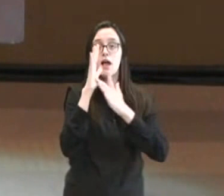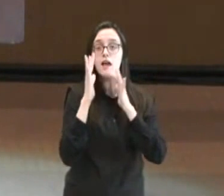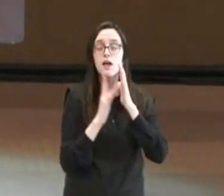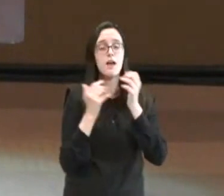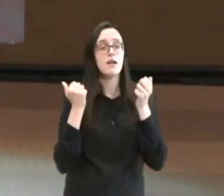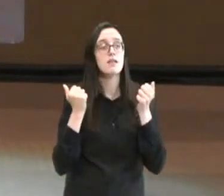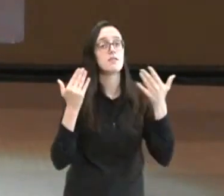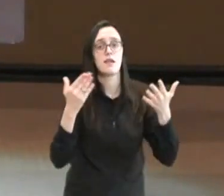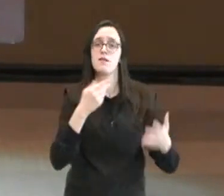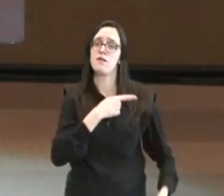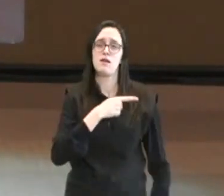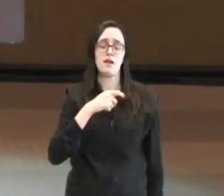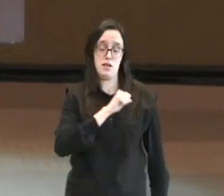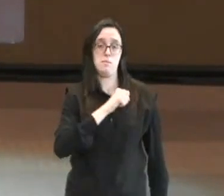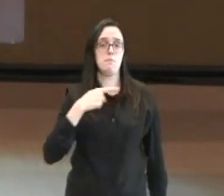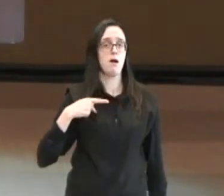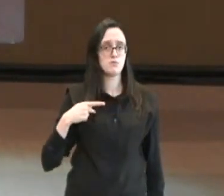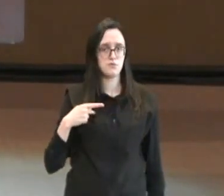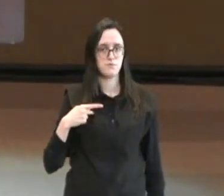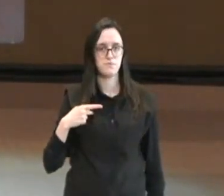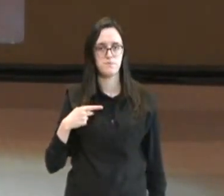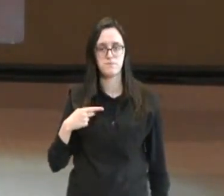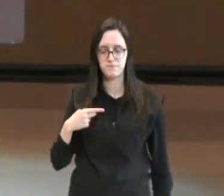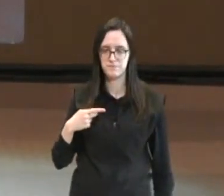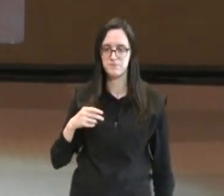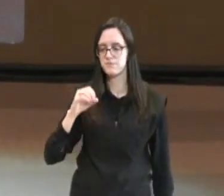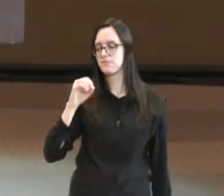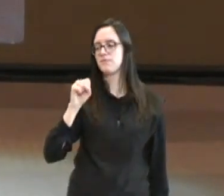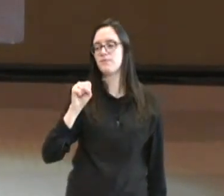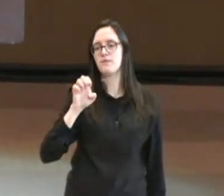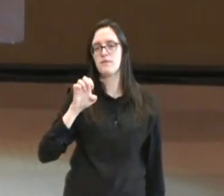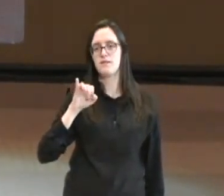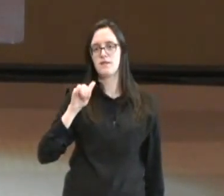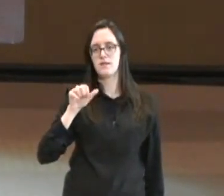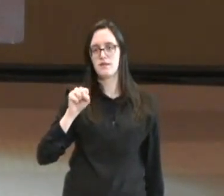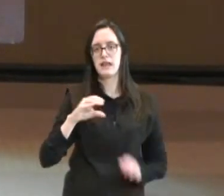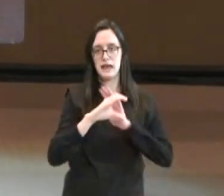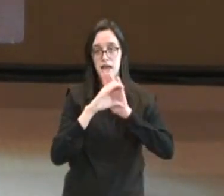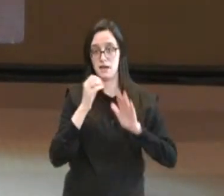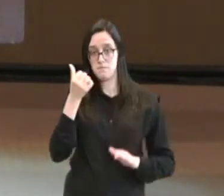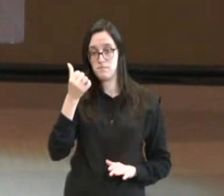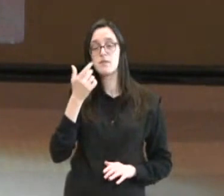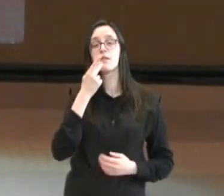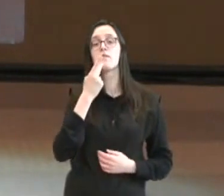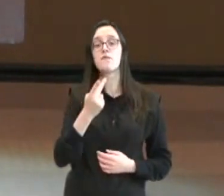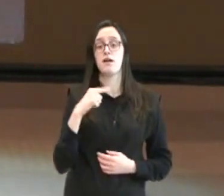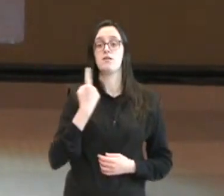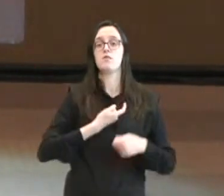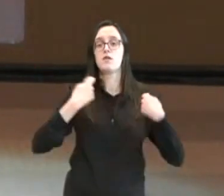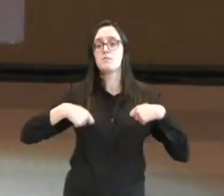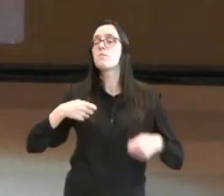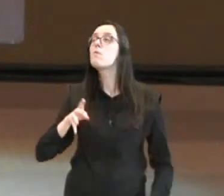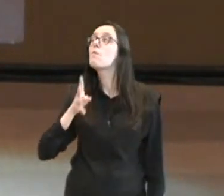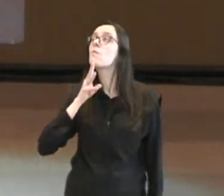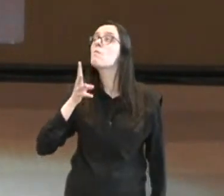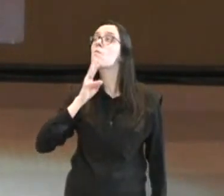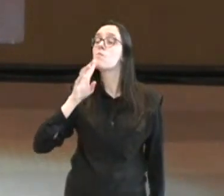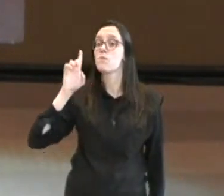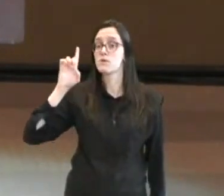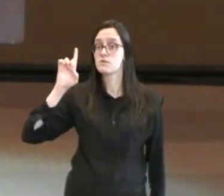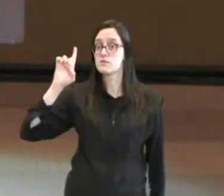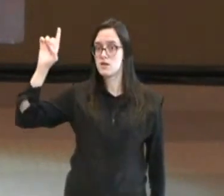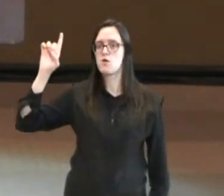deixou para os apóstolos. Oséias capítulo 6 vai dizer que devemos conhecer ao Senhor